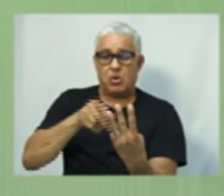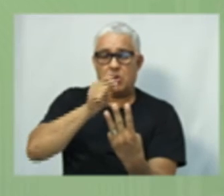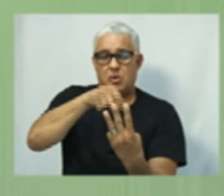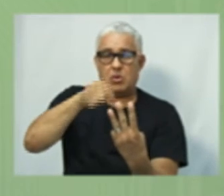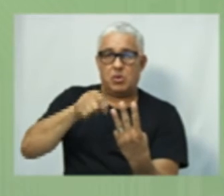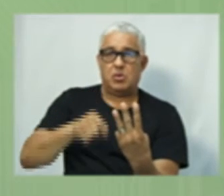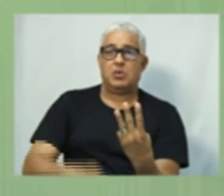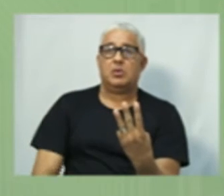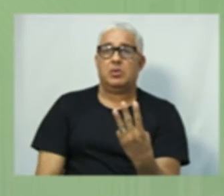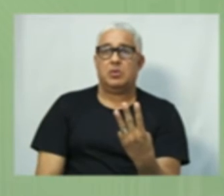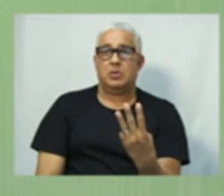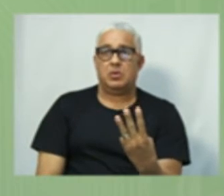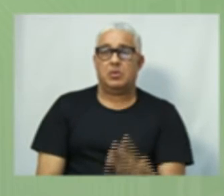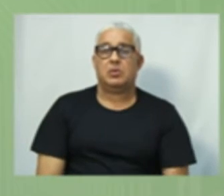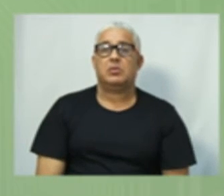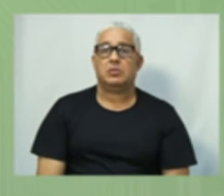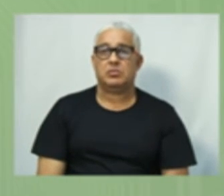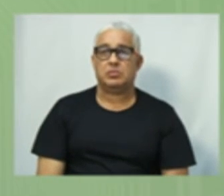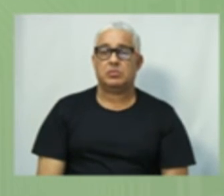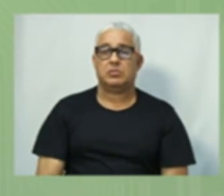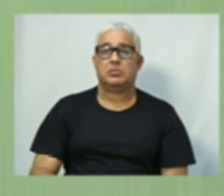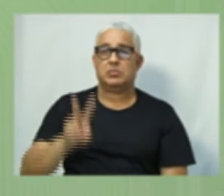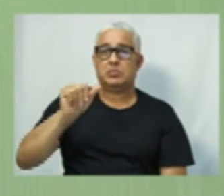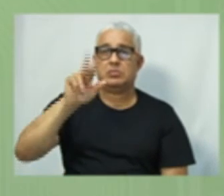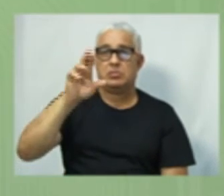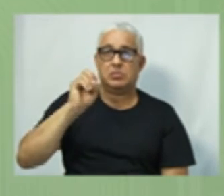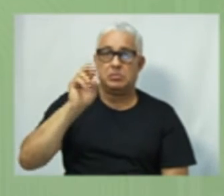Periodicidade trimestral. Quais são os valores dele?